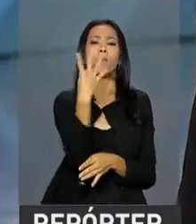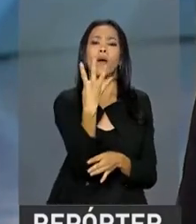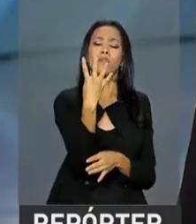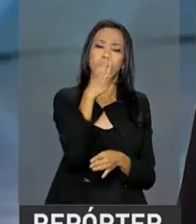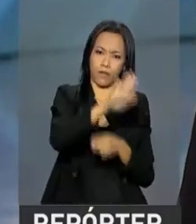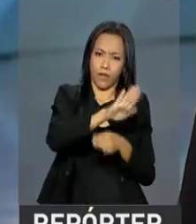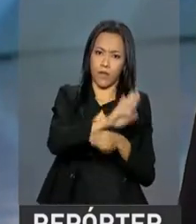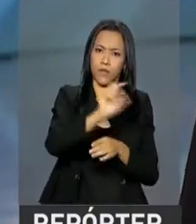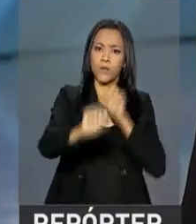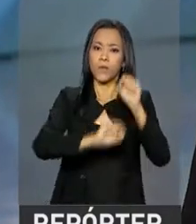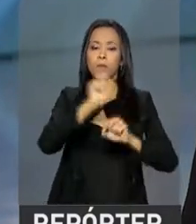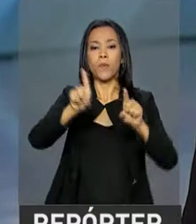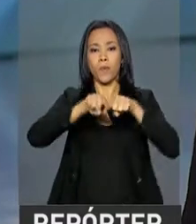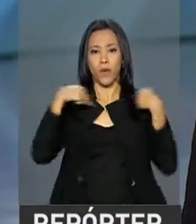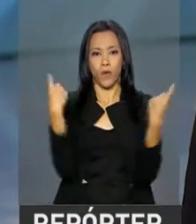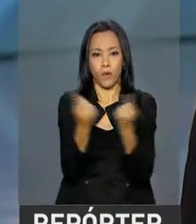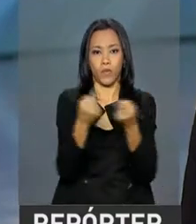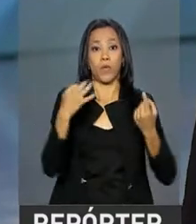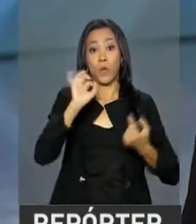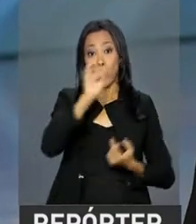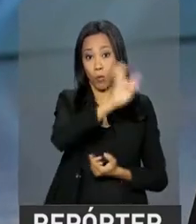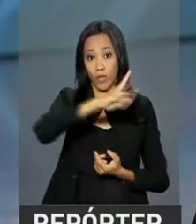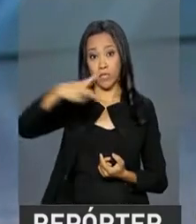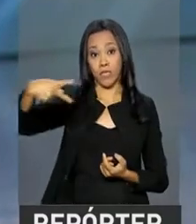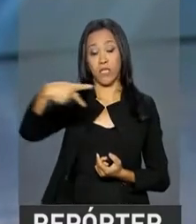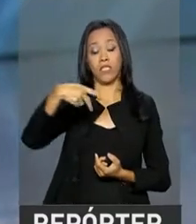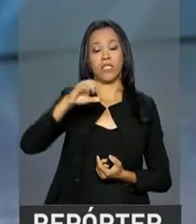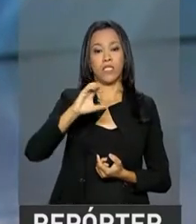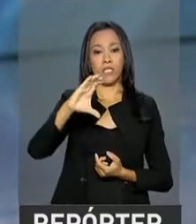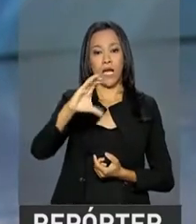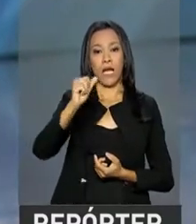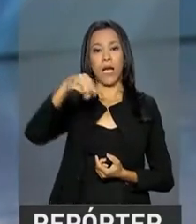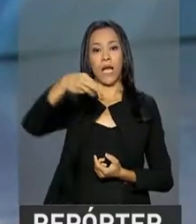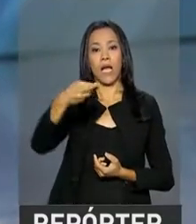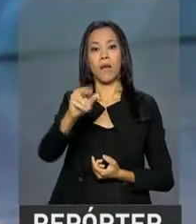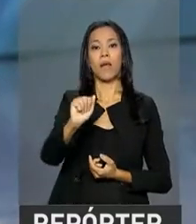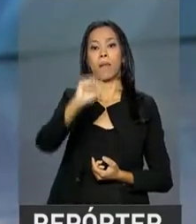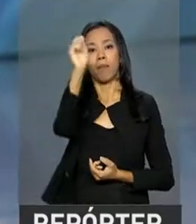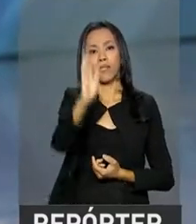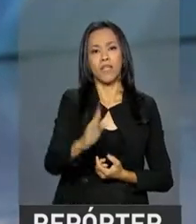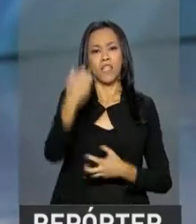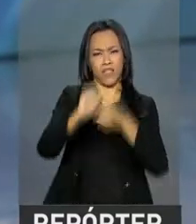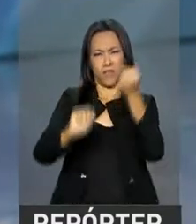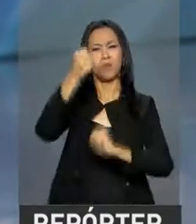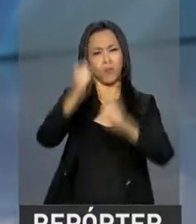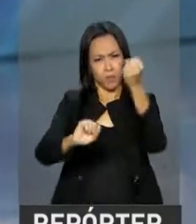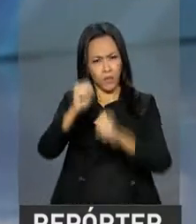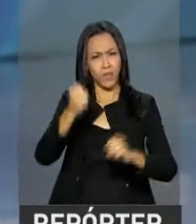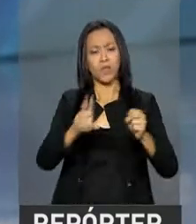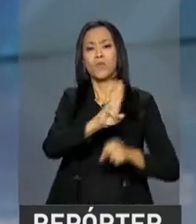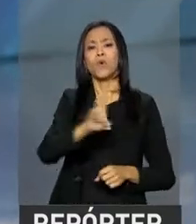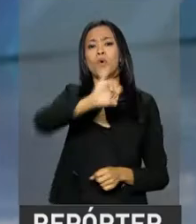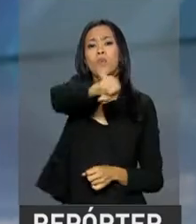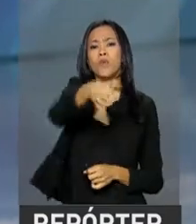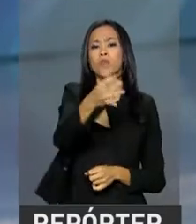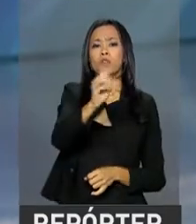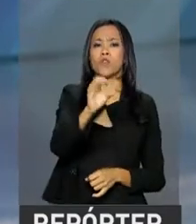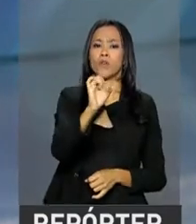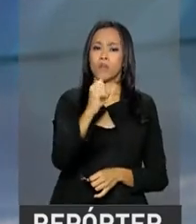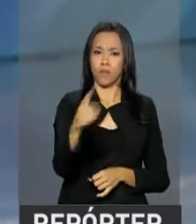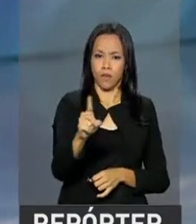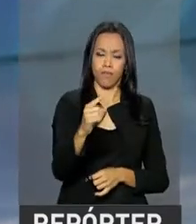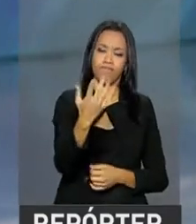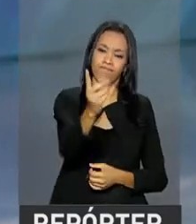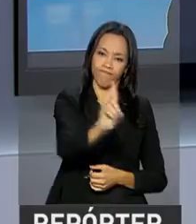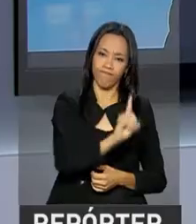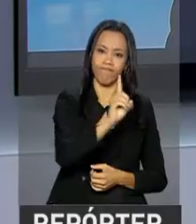uma reunião com o presidente da câmara brasileira da indústria da construção civil josé josé carlos rodrigues martins leandro com